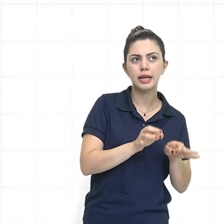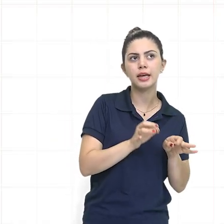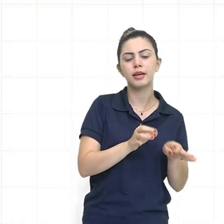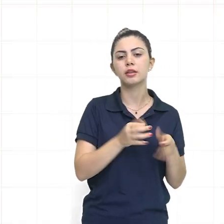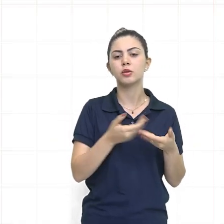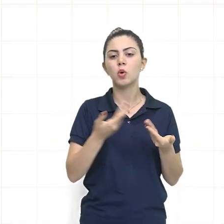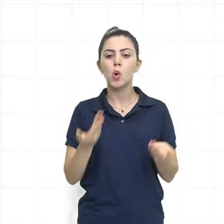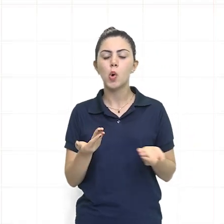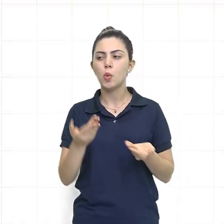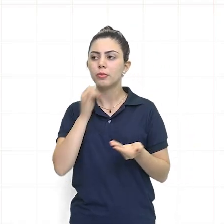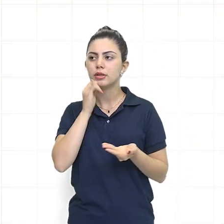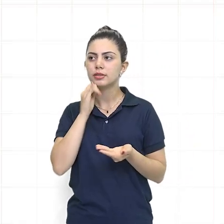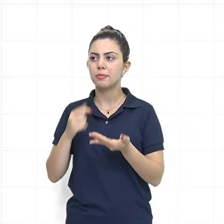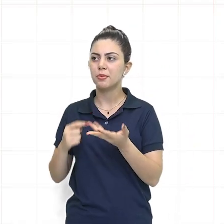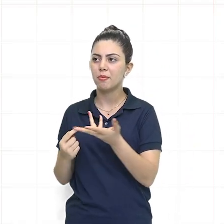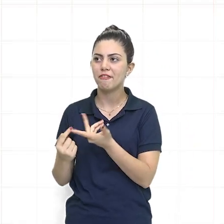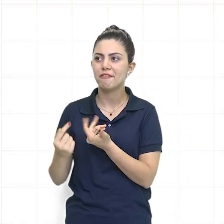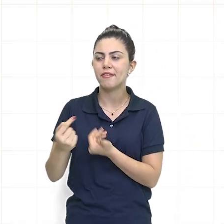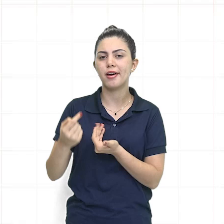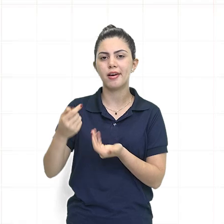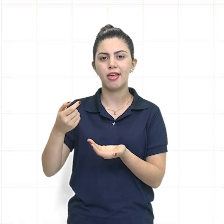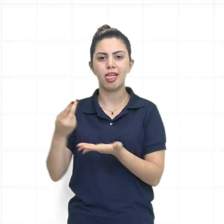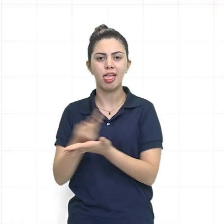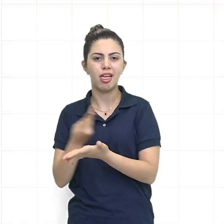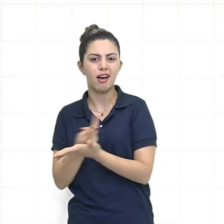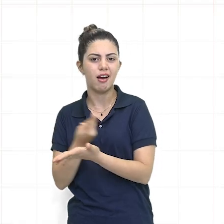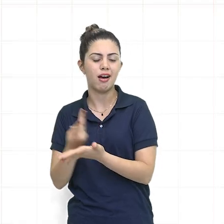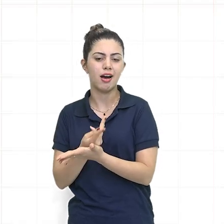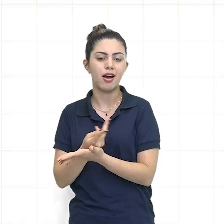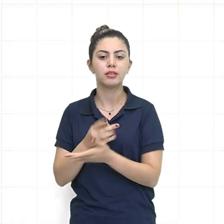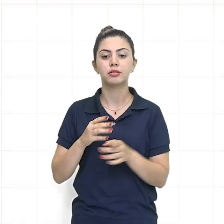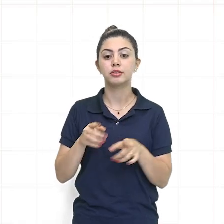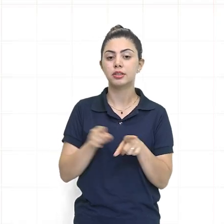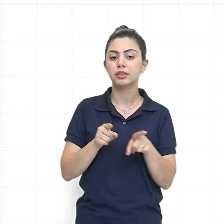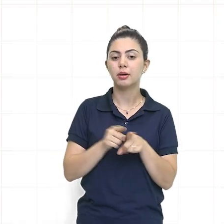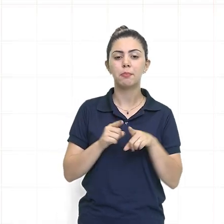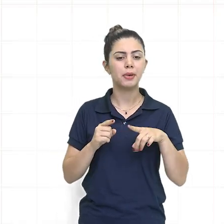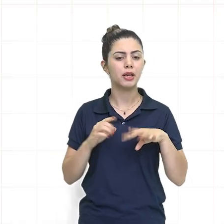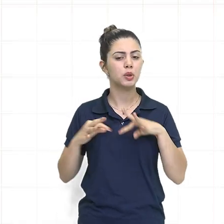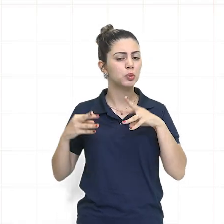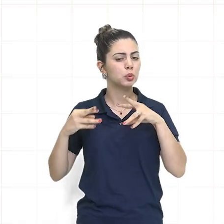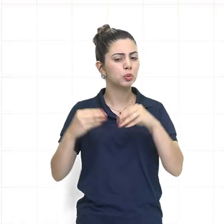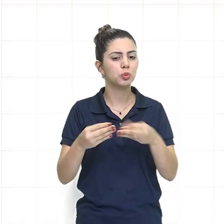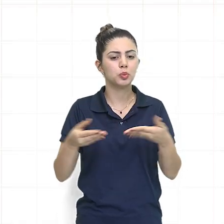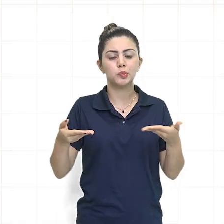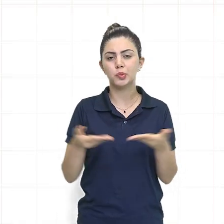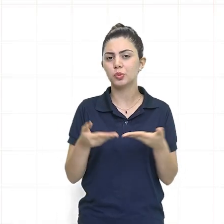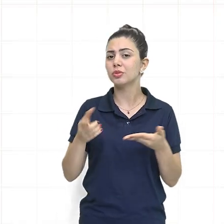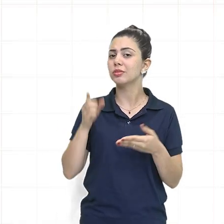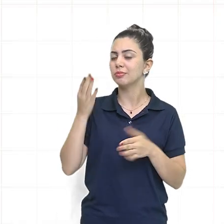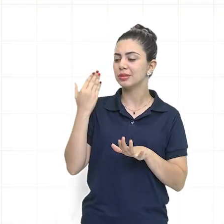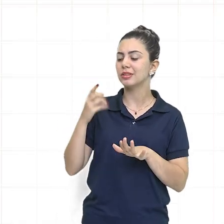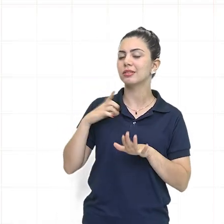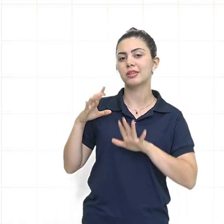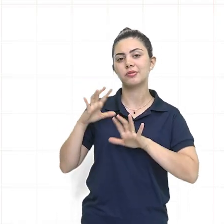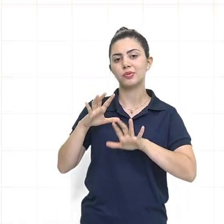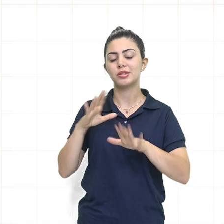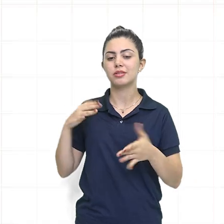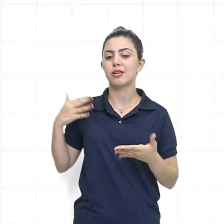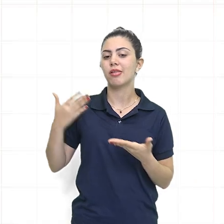governamos, como conhecemos, né, tudo o que existe no mundo. Suas ideias continuam